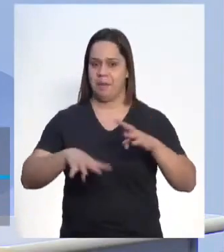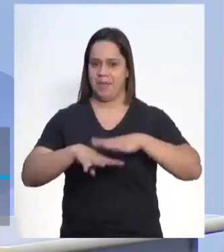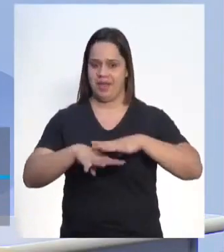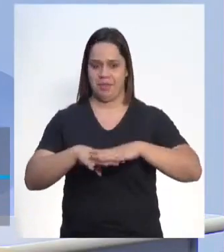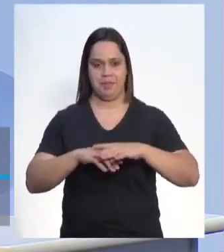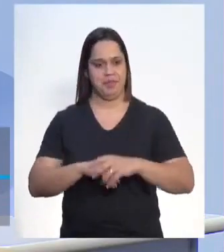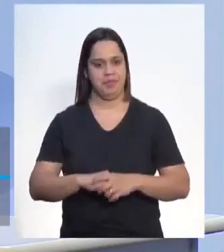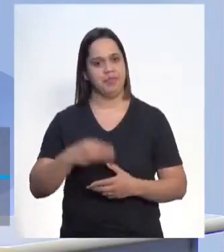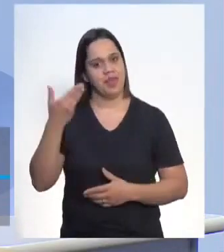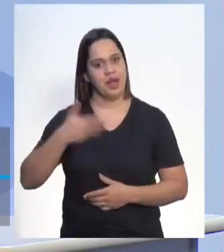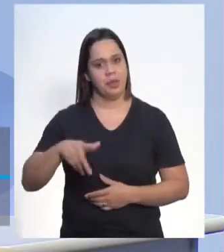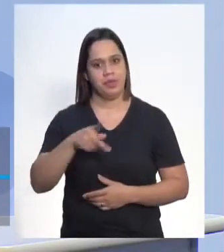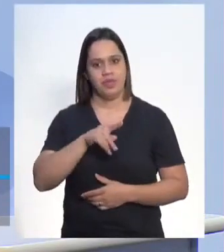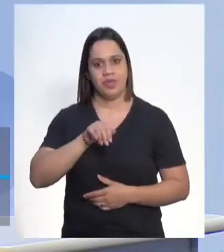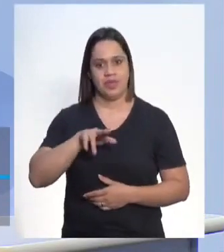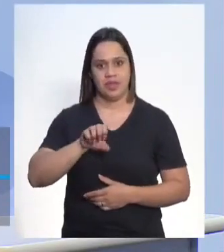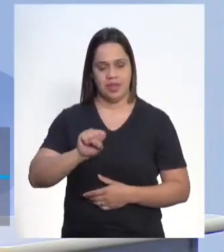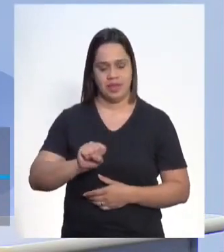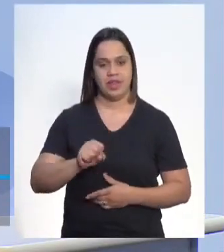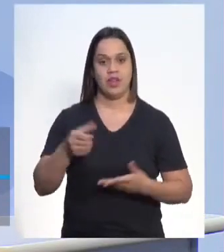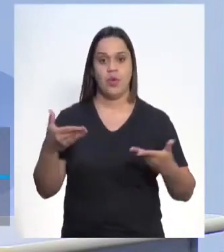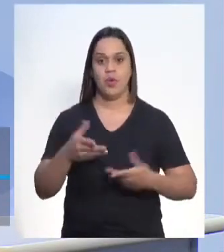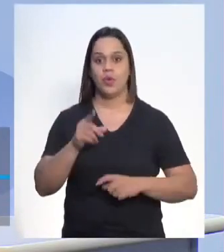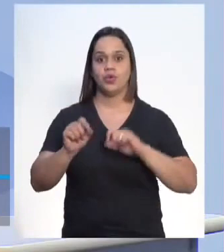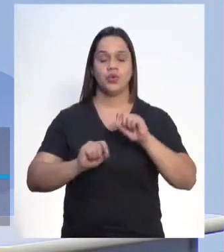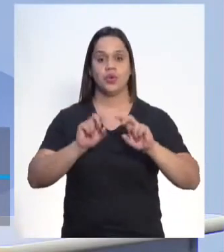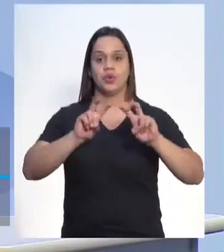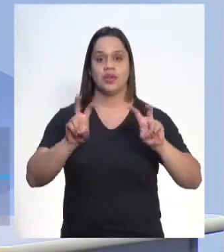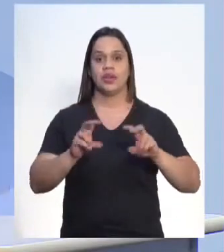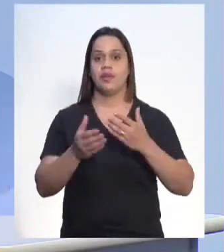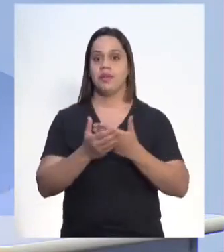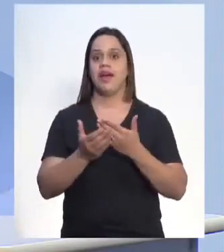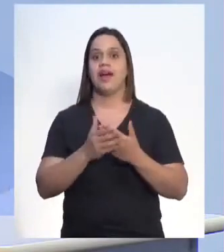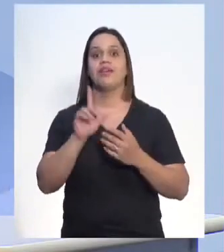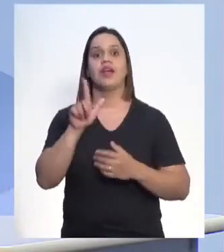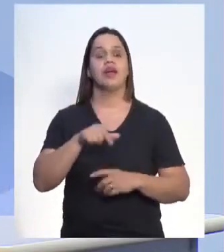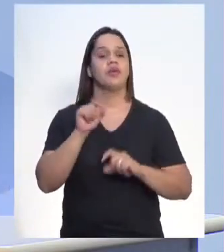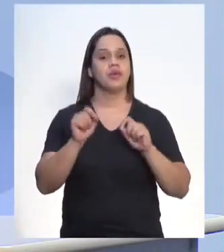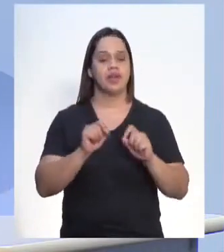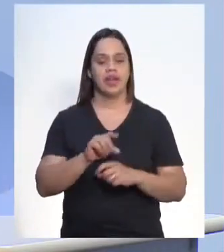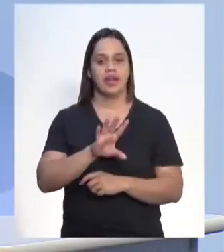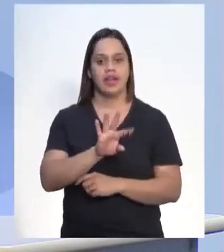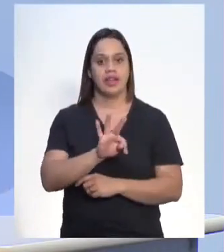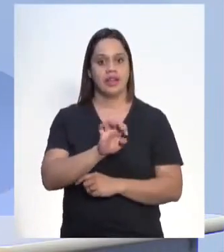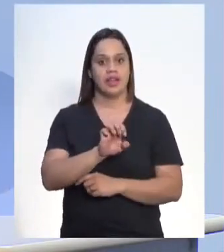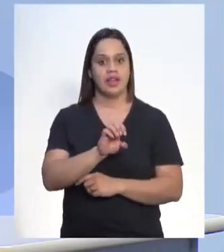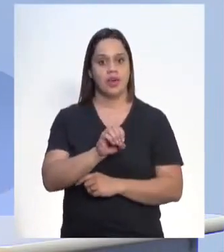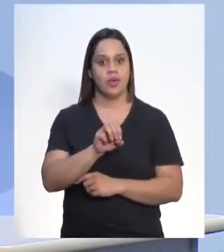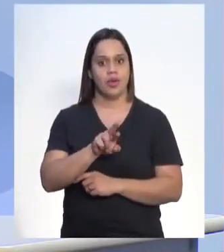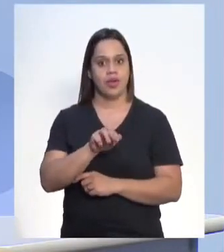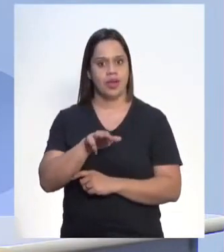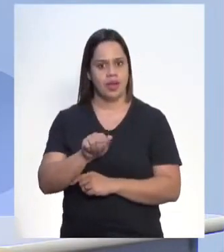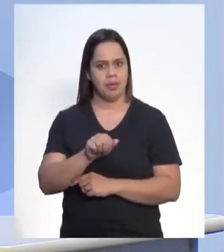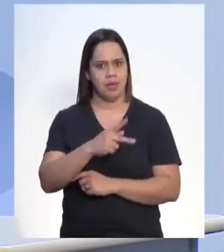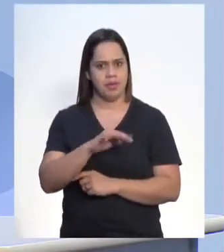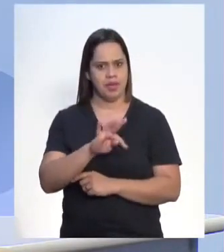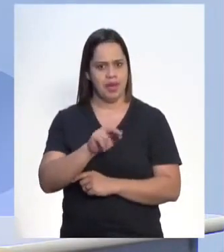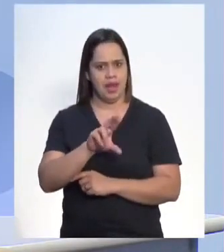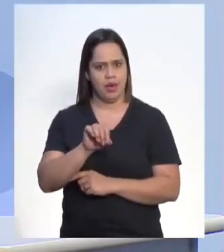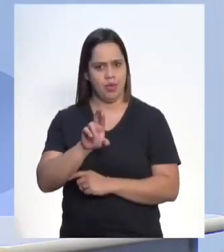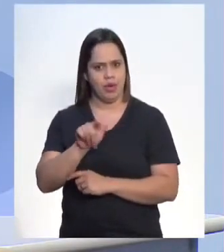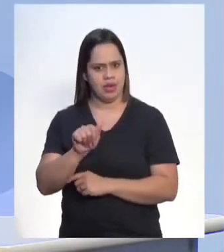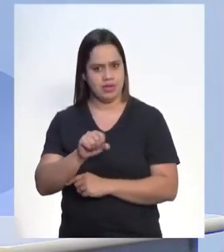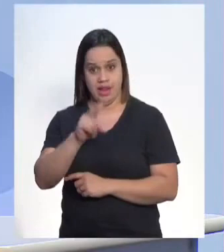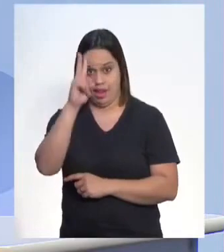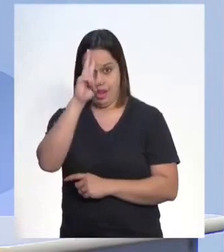matemática. Eu sou a professora Inês e hoje o tema da nossa aula é o Teorema de Pitágoras. Você se lembra